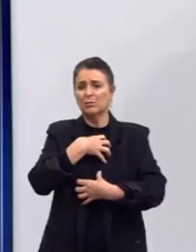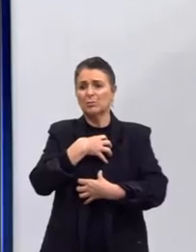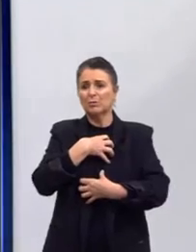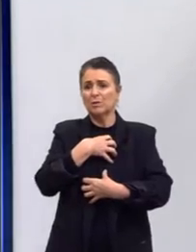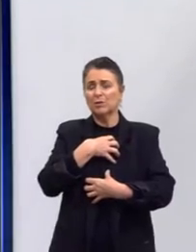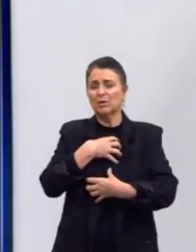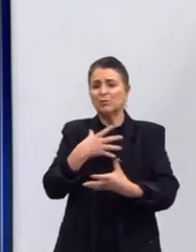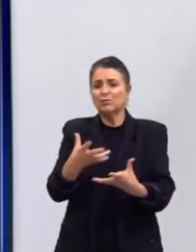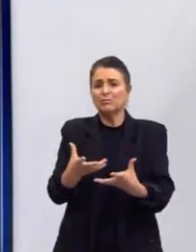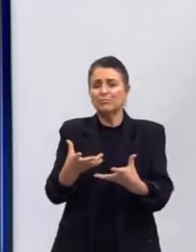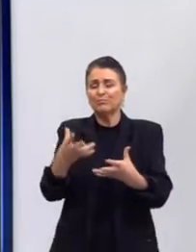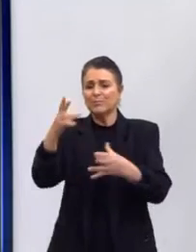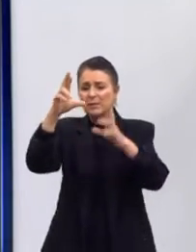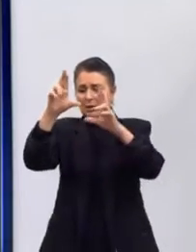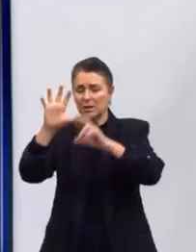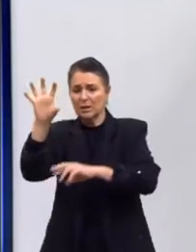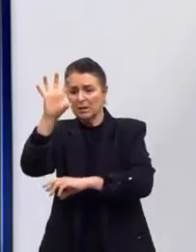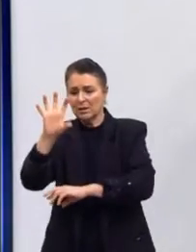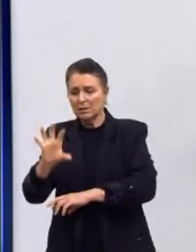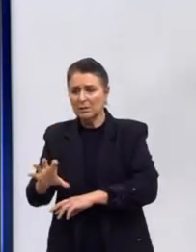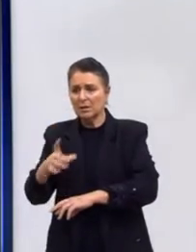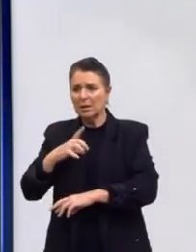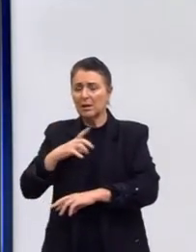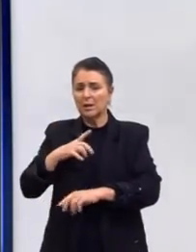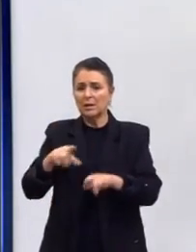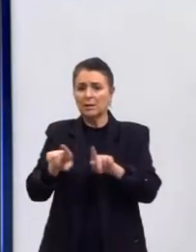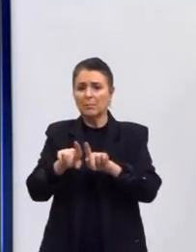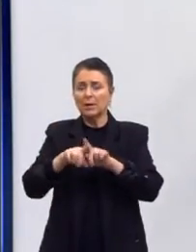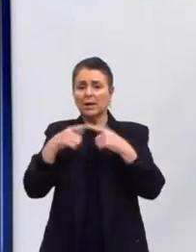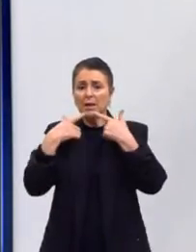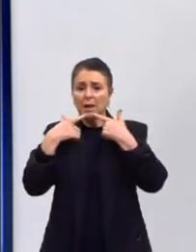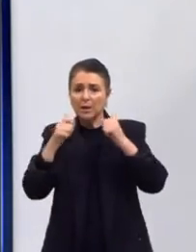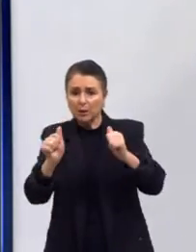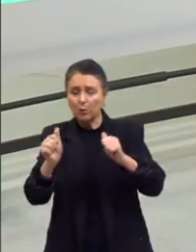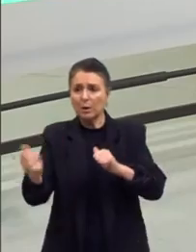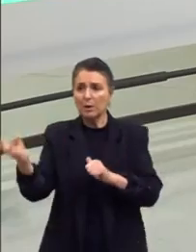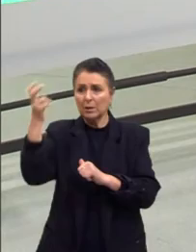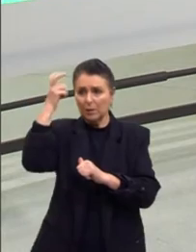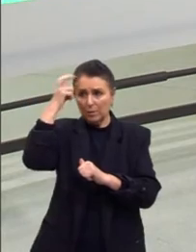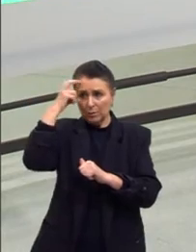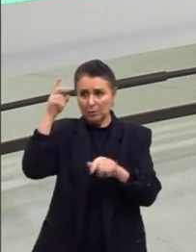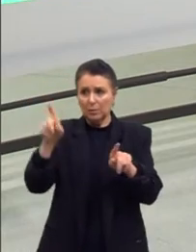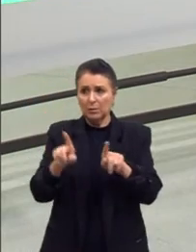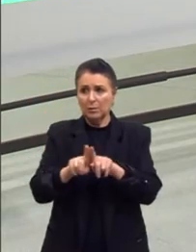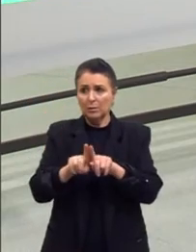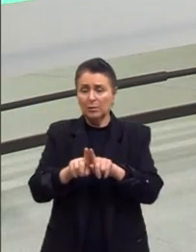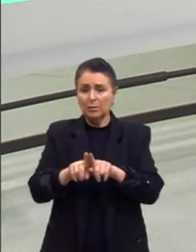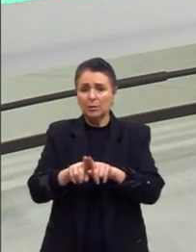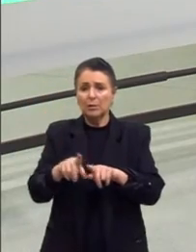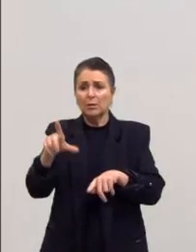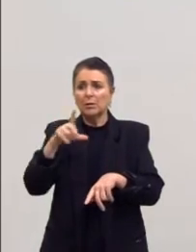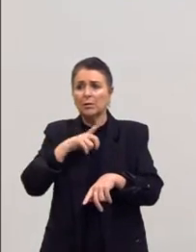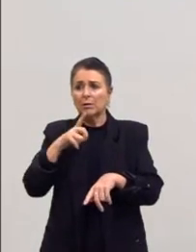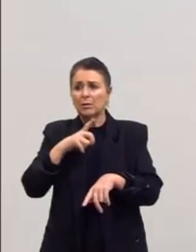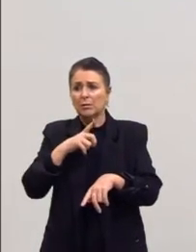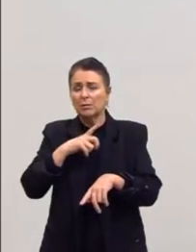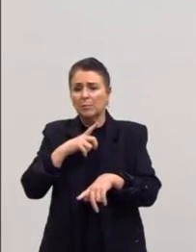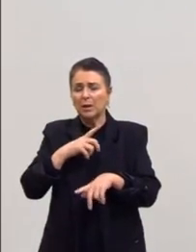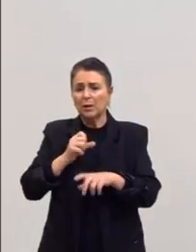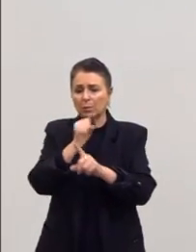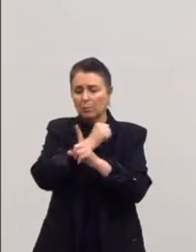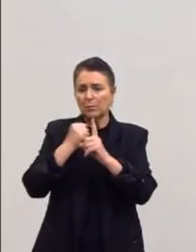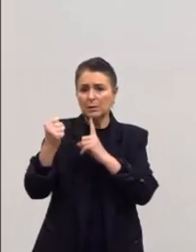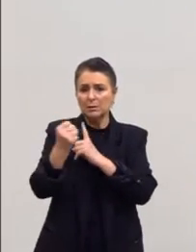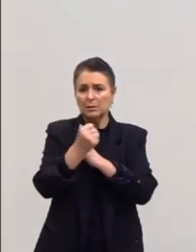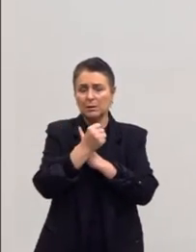dividir e regionalizar é através da língua através da cultura que foi instaurada e história também é dos uma